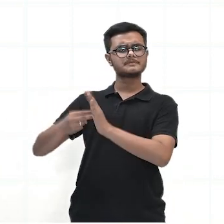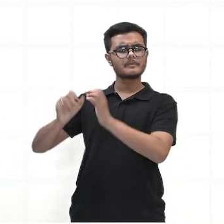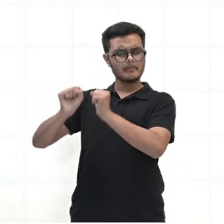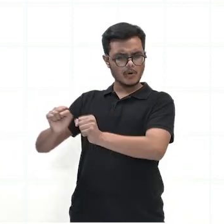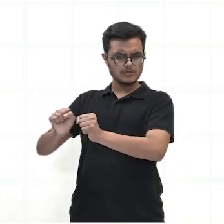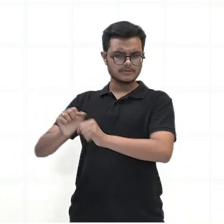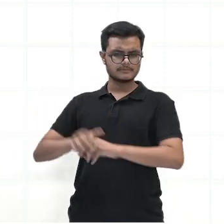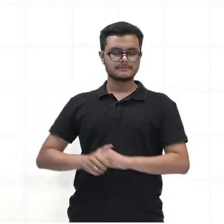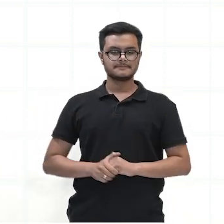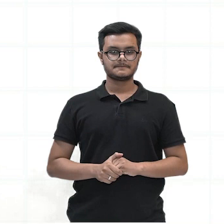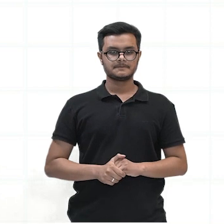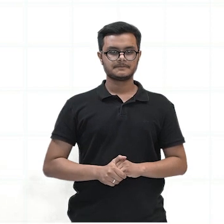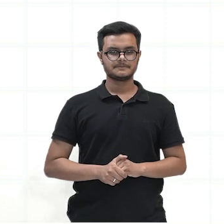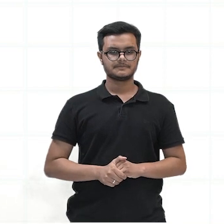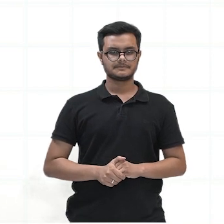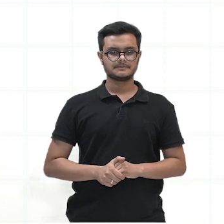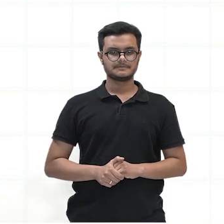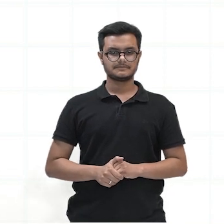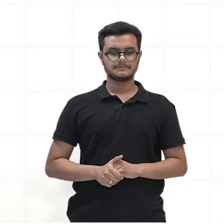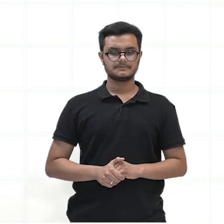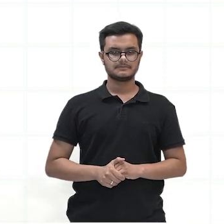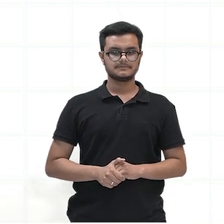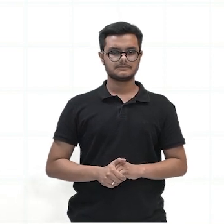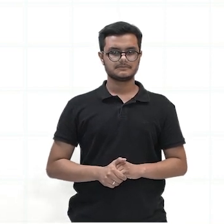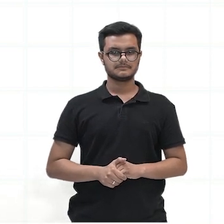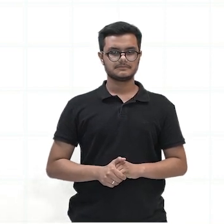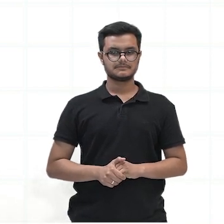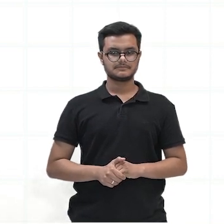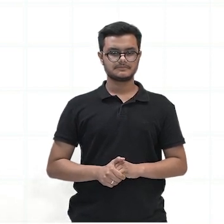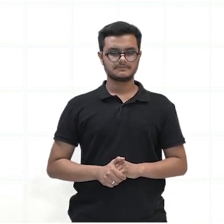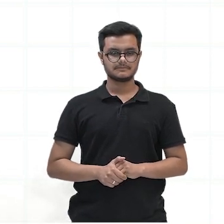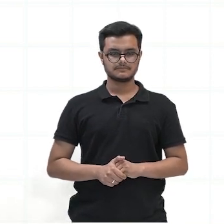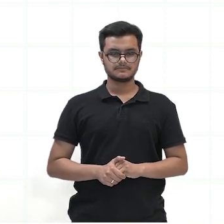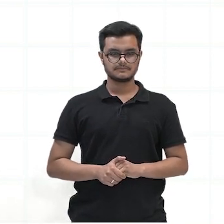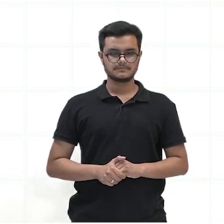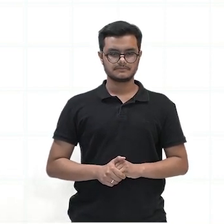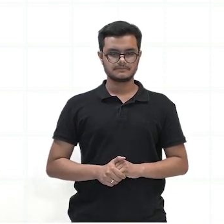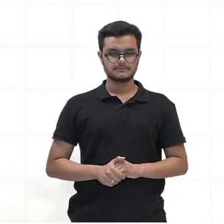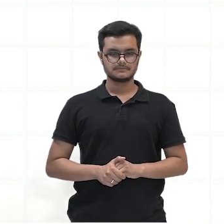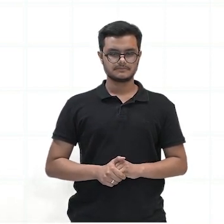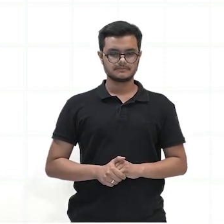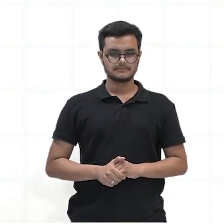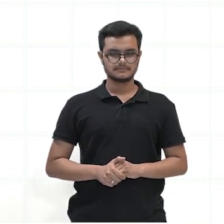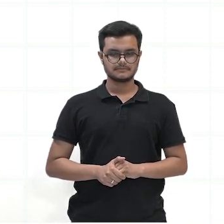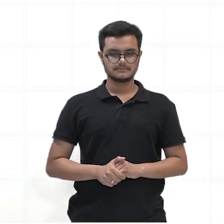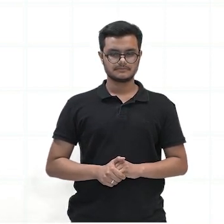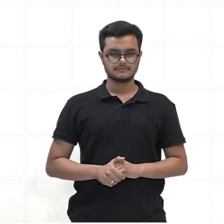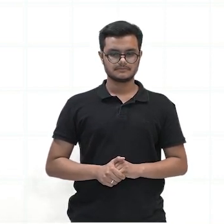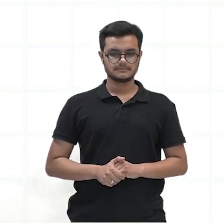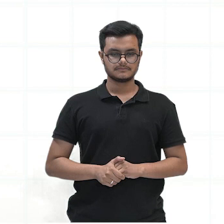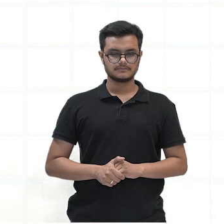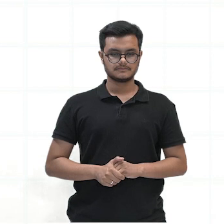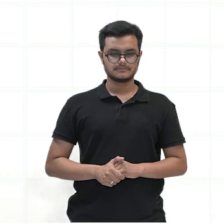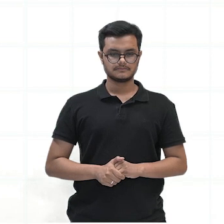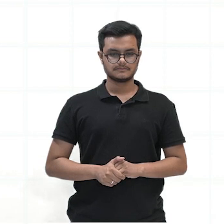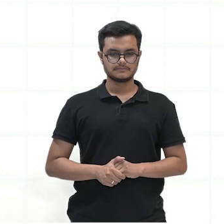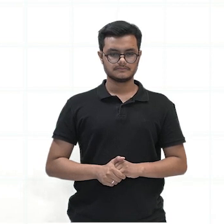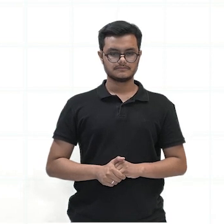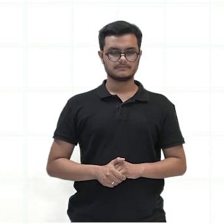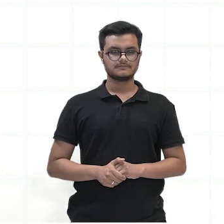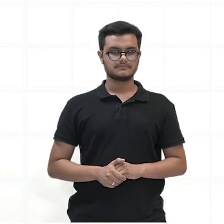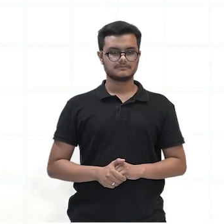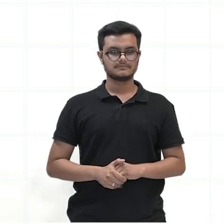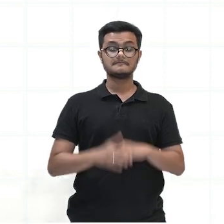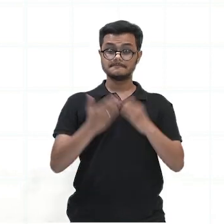communicate longer messages while using less data. Então, o que permitiria quando